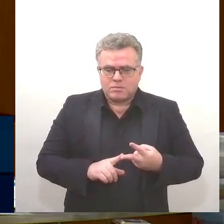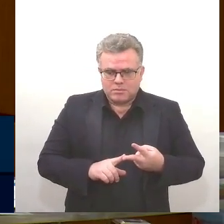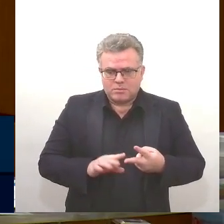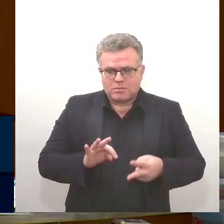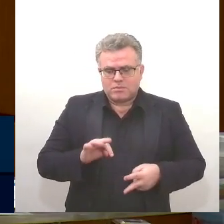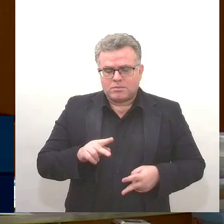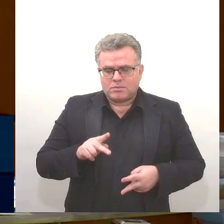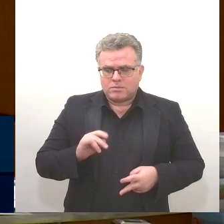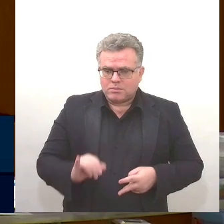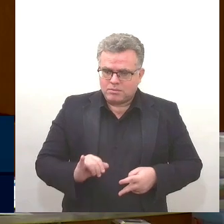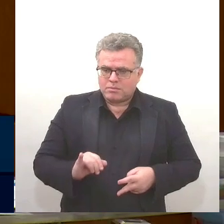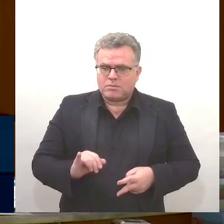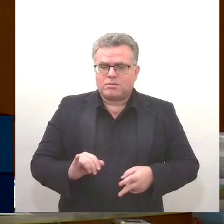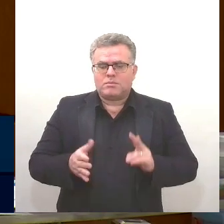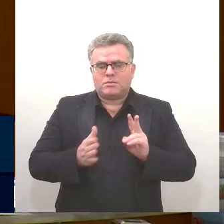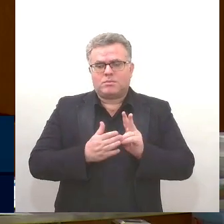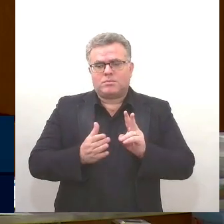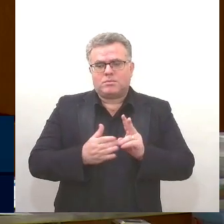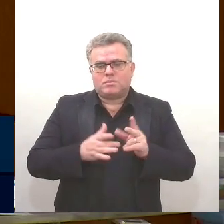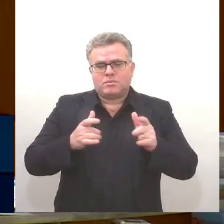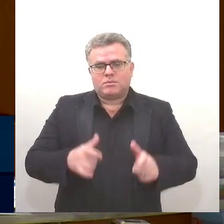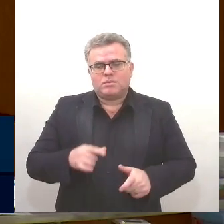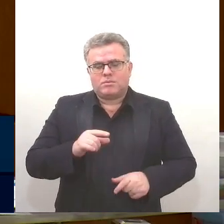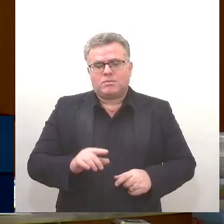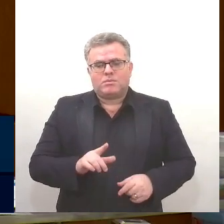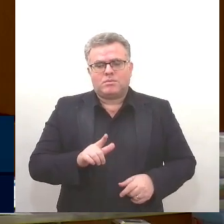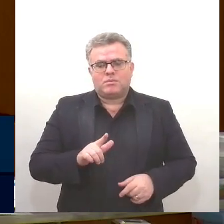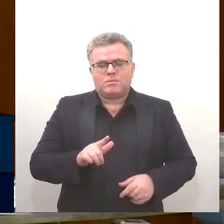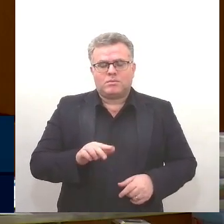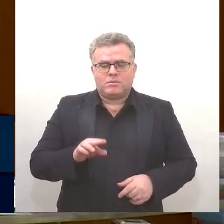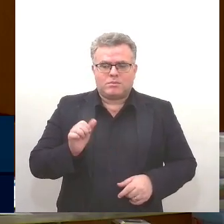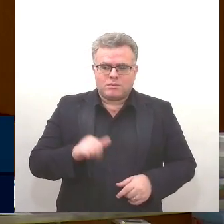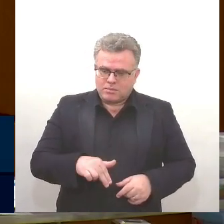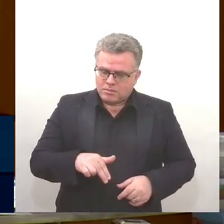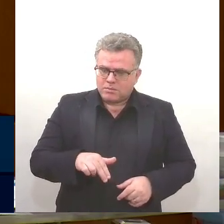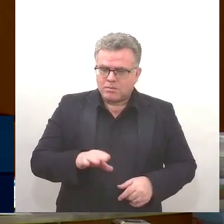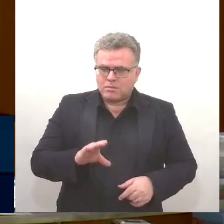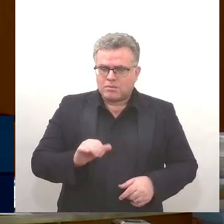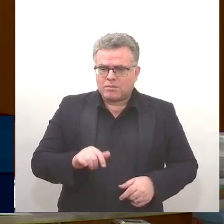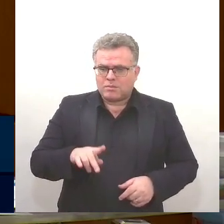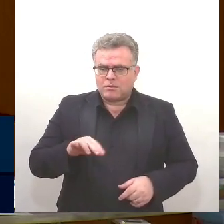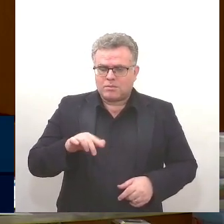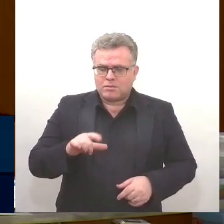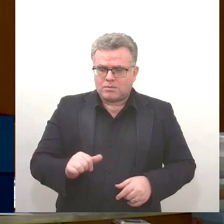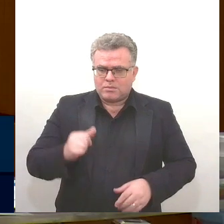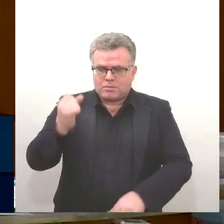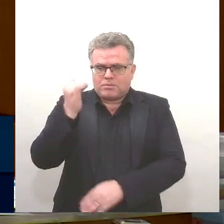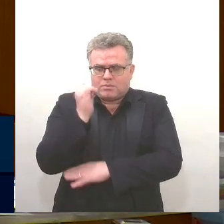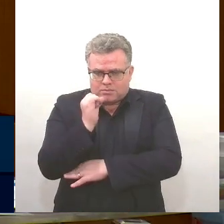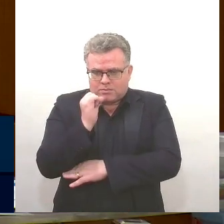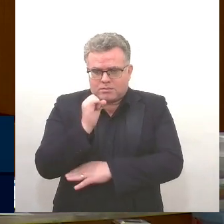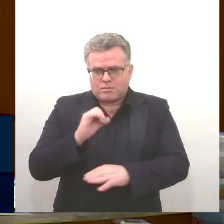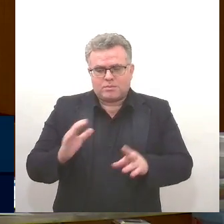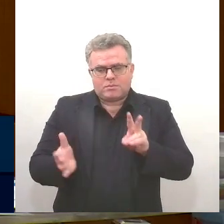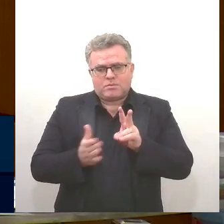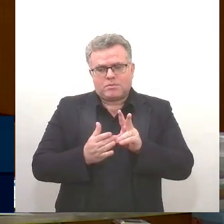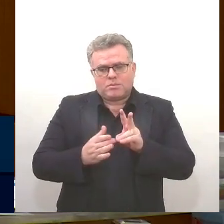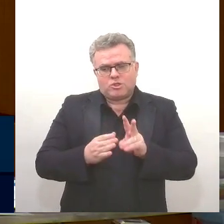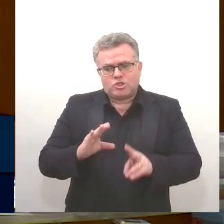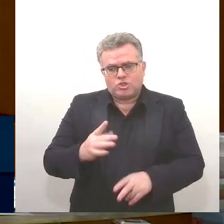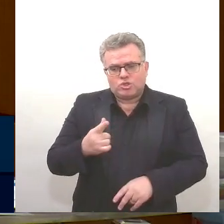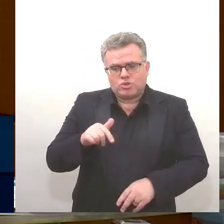Tupinambá e Luan Carvalho que de ancestralidade careri chocó né E essa tese do